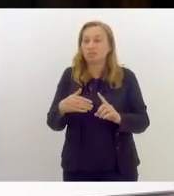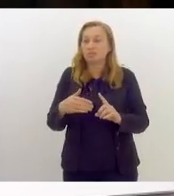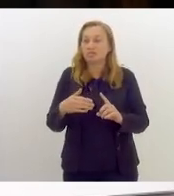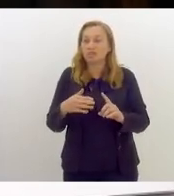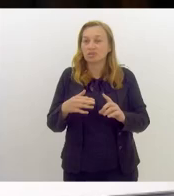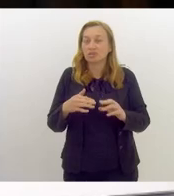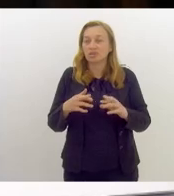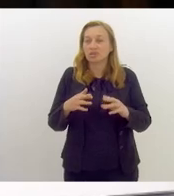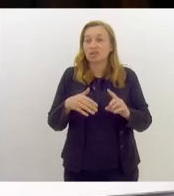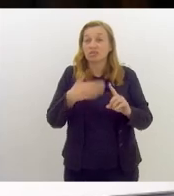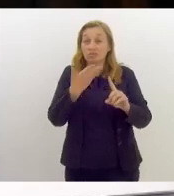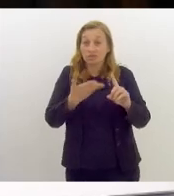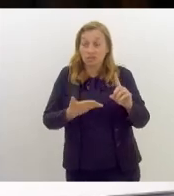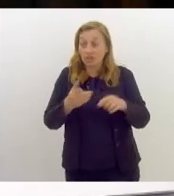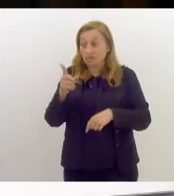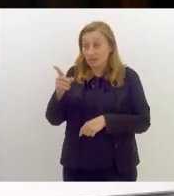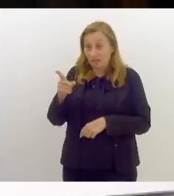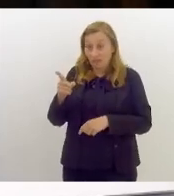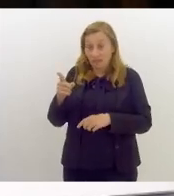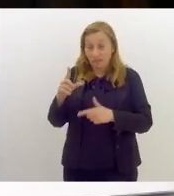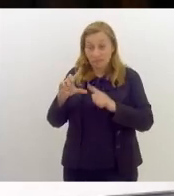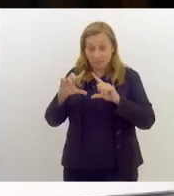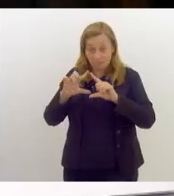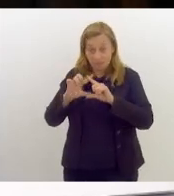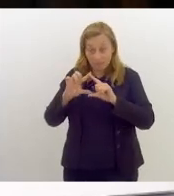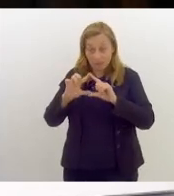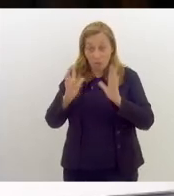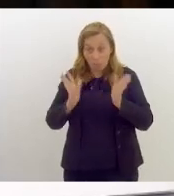Magna estou até